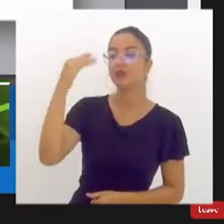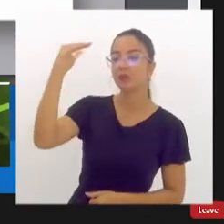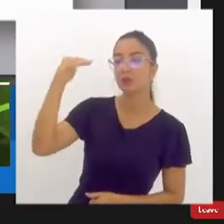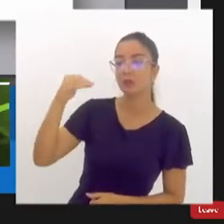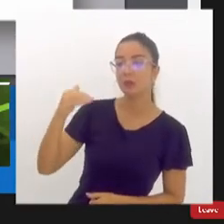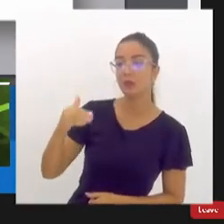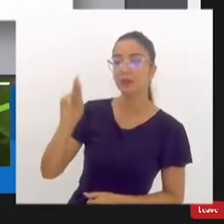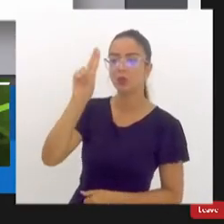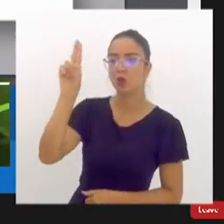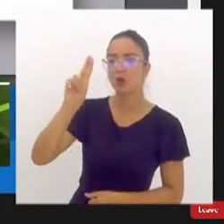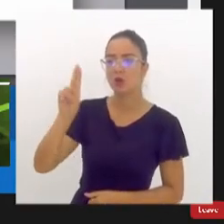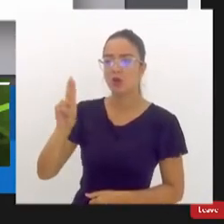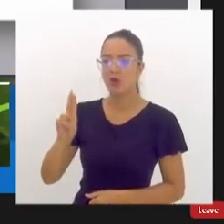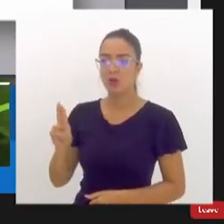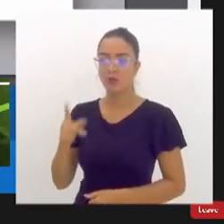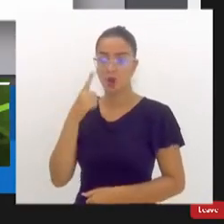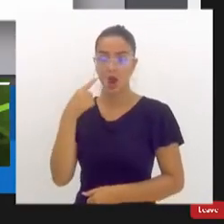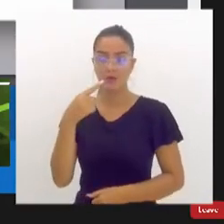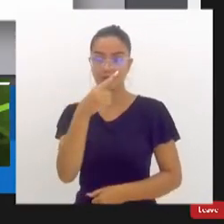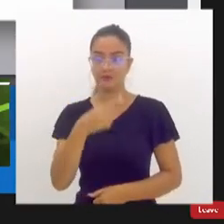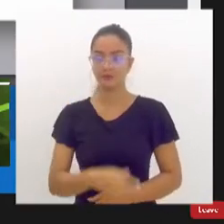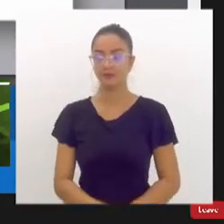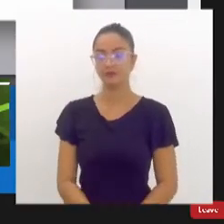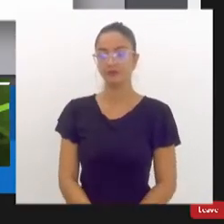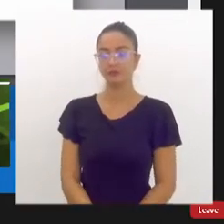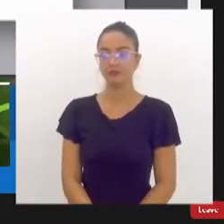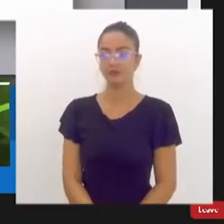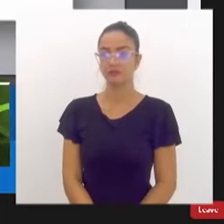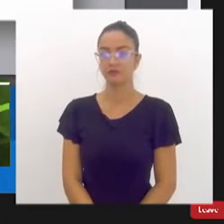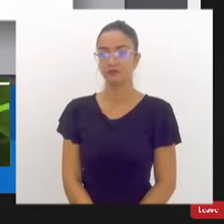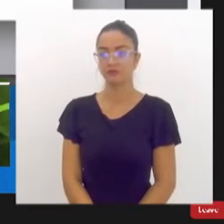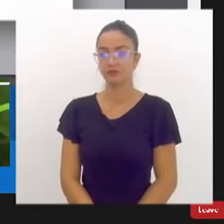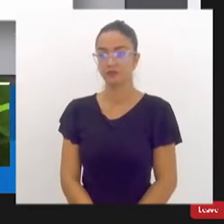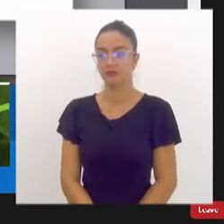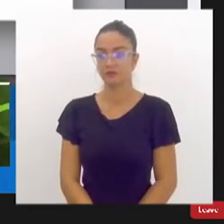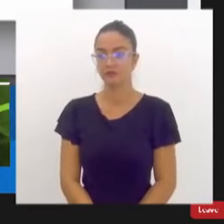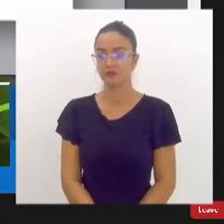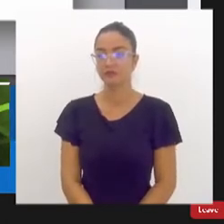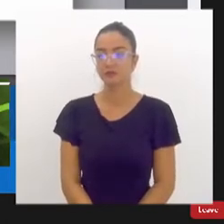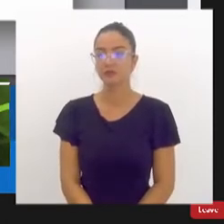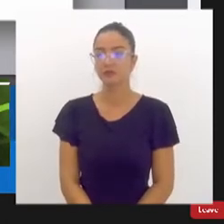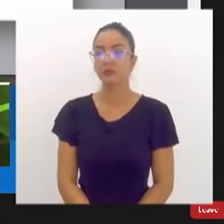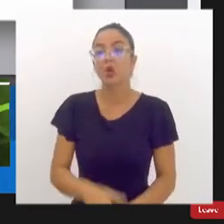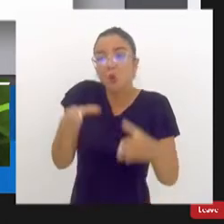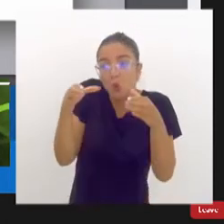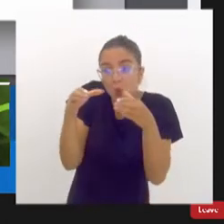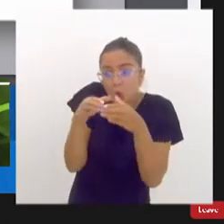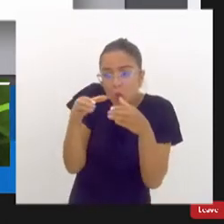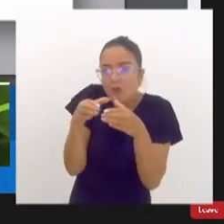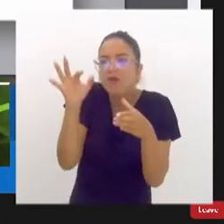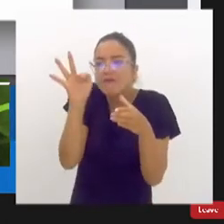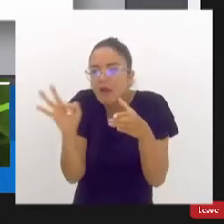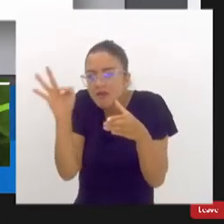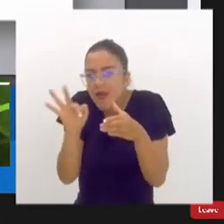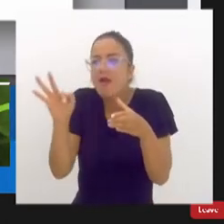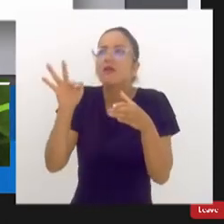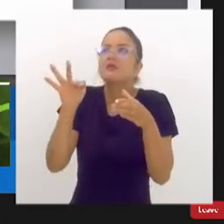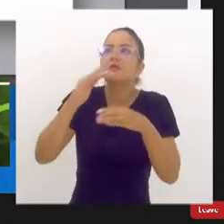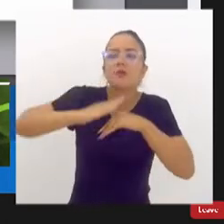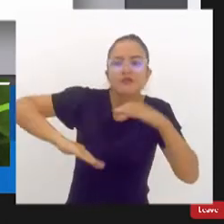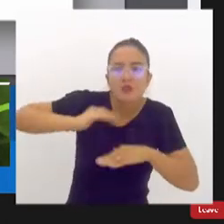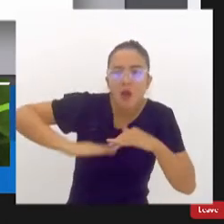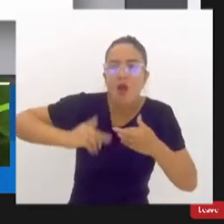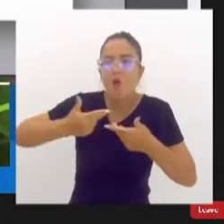Tavares, Roberto da Silva Santos, Ricardo Mota Miranda e Sérgio de Almeida Bruni. A Câmara de Educação Superior e Profissional vai estar